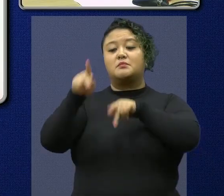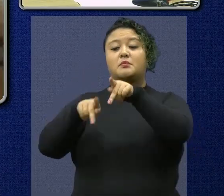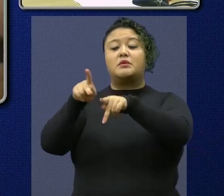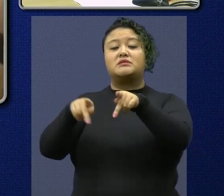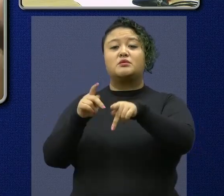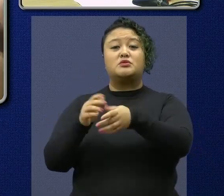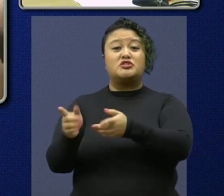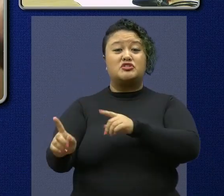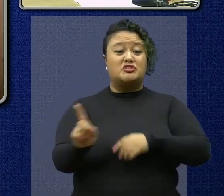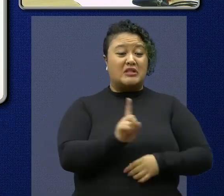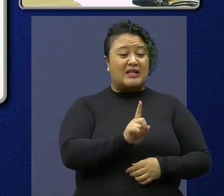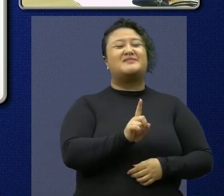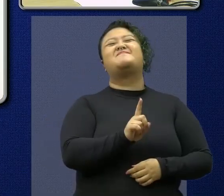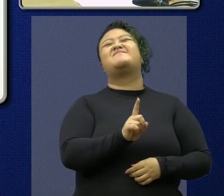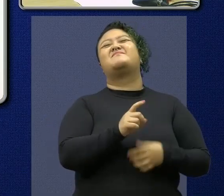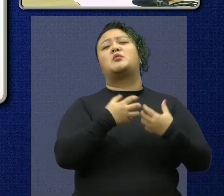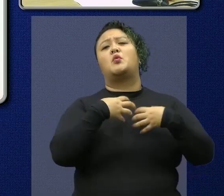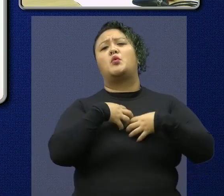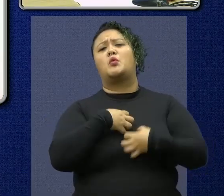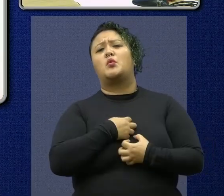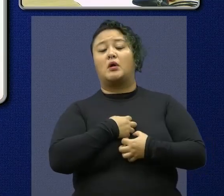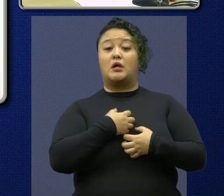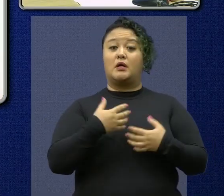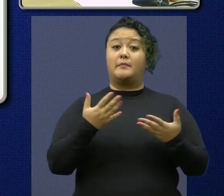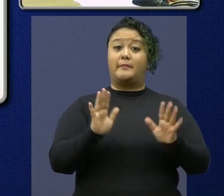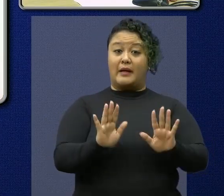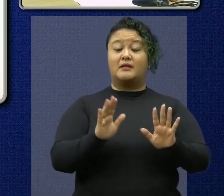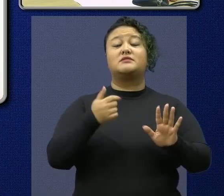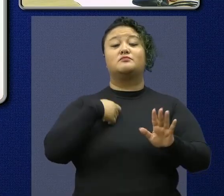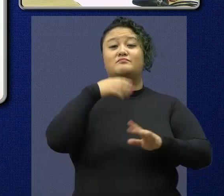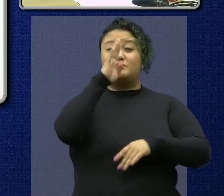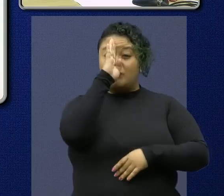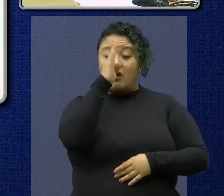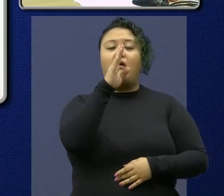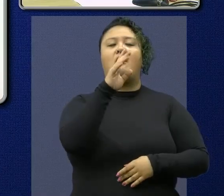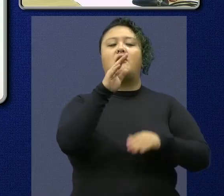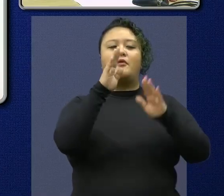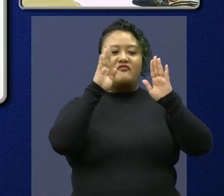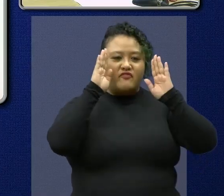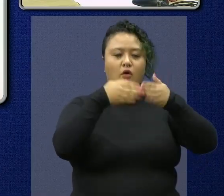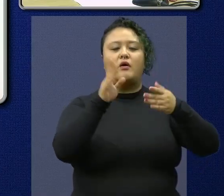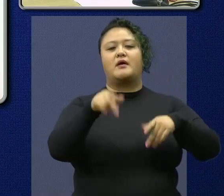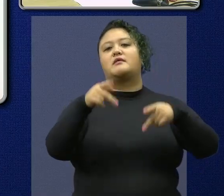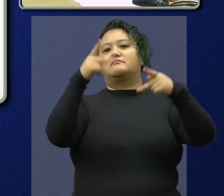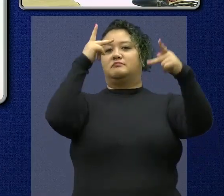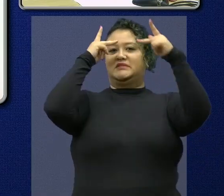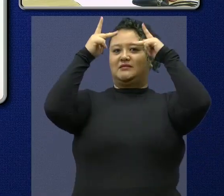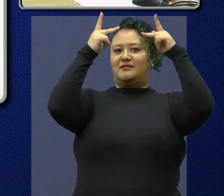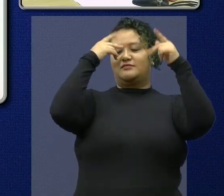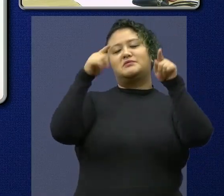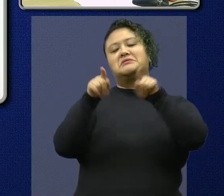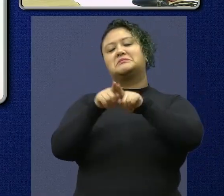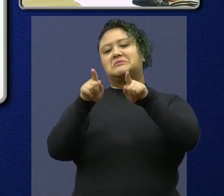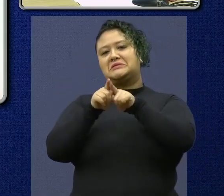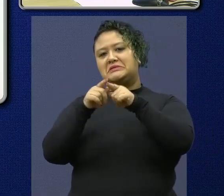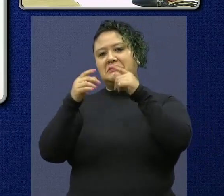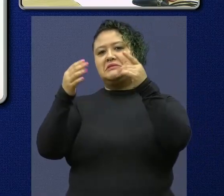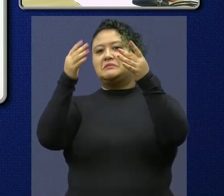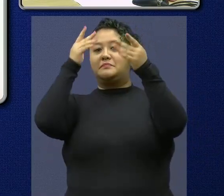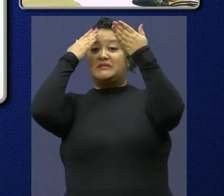devastada. Mas o carro-chefe, obviamente, né, é o acompanhamento psiquiátrico, né, e as psicoterapias, seja em grupo ou